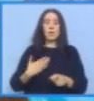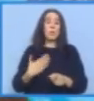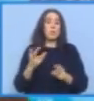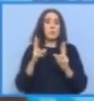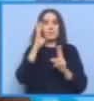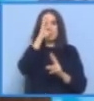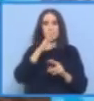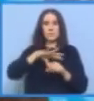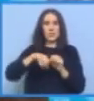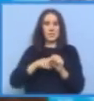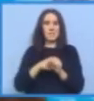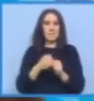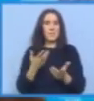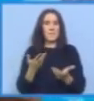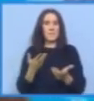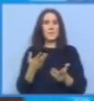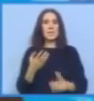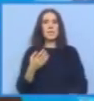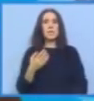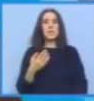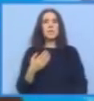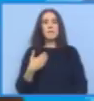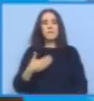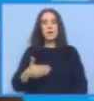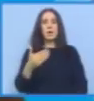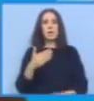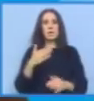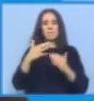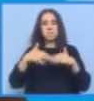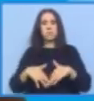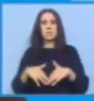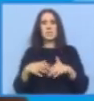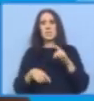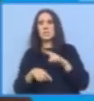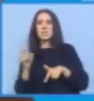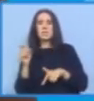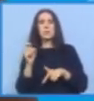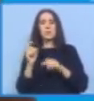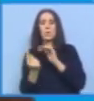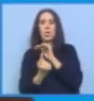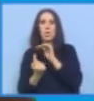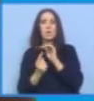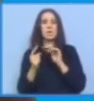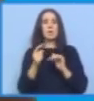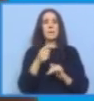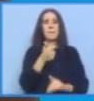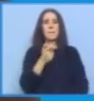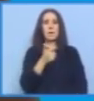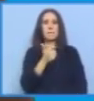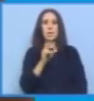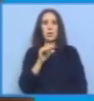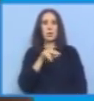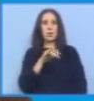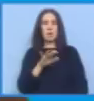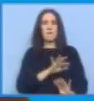esperar desgraça, não é? E veio a destruição, e veio o exílio, e veio a ida para a Babilónia. Mas depois, como dizia o Padre Francisco,